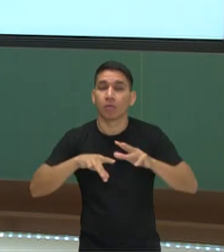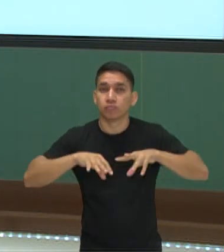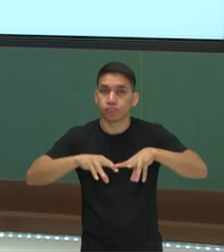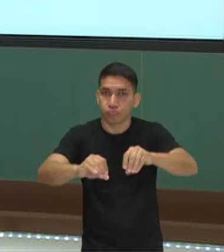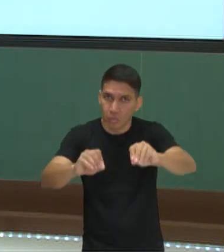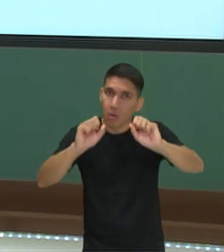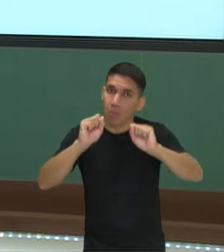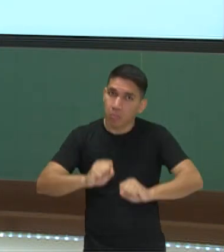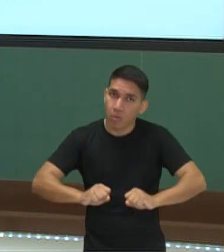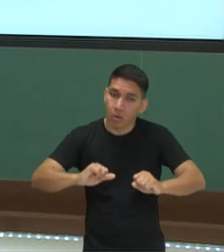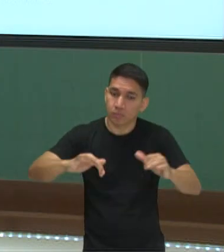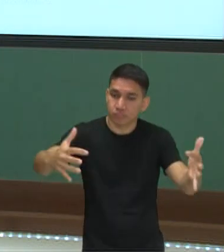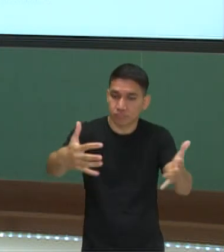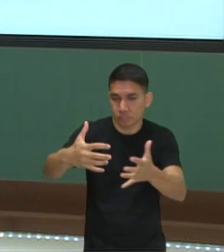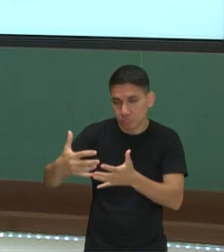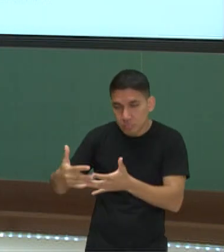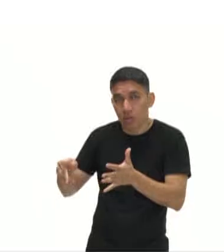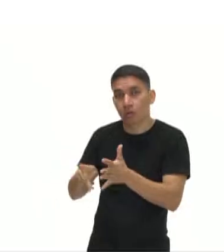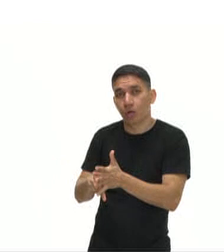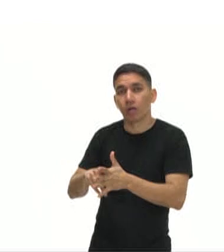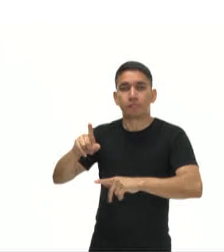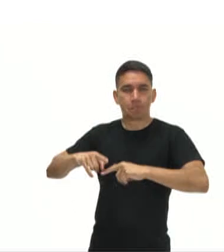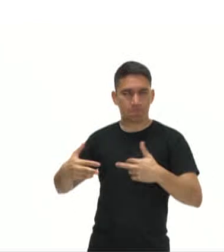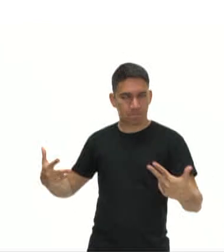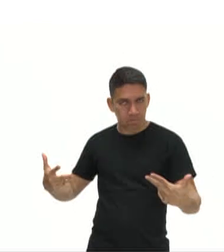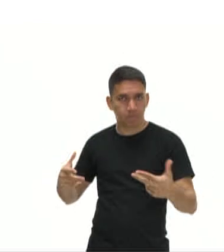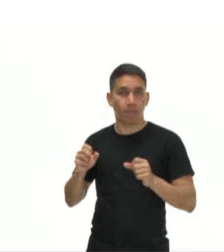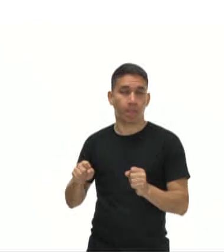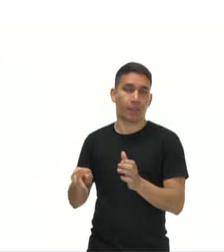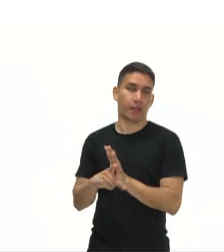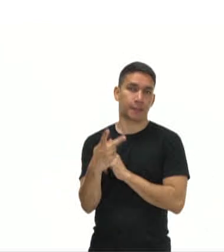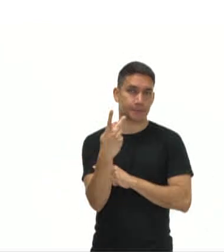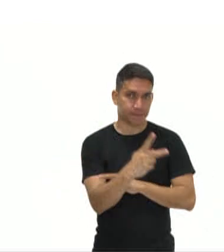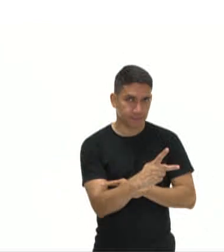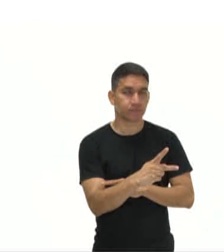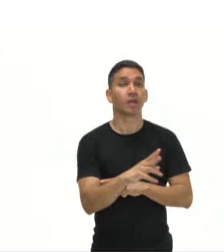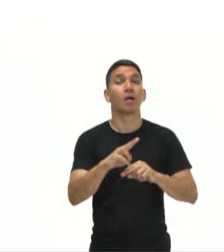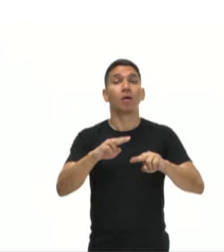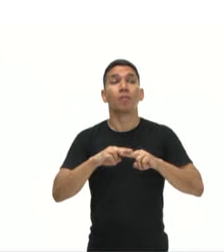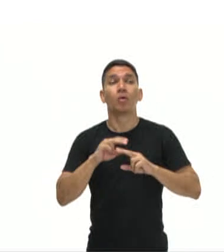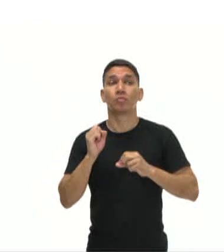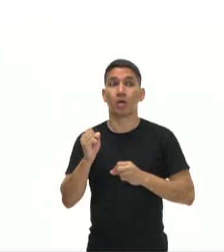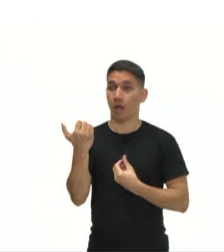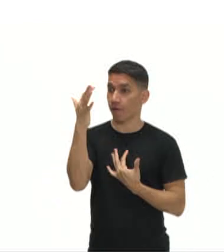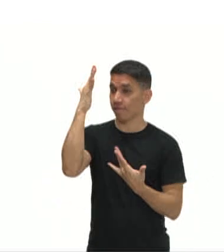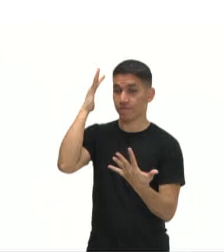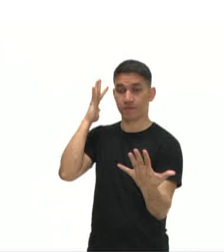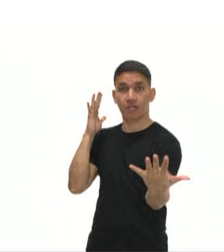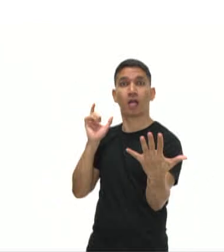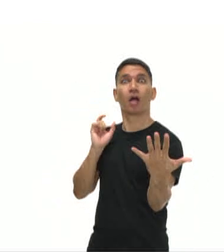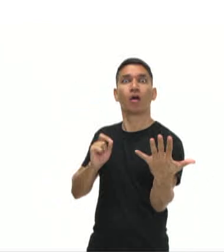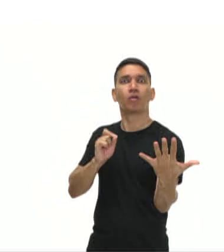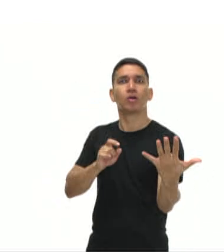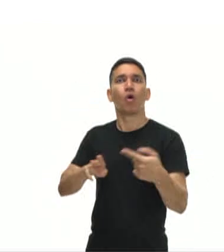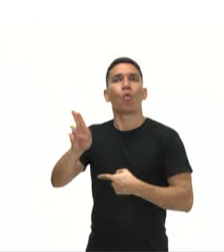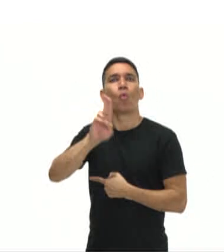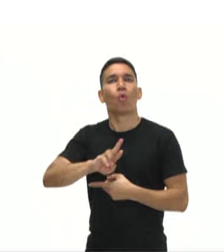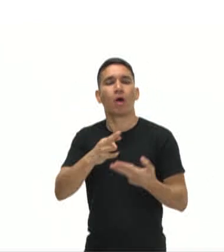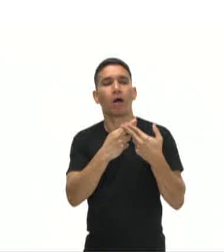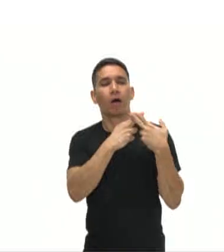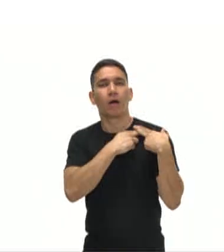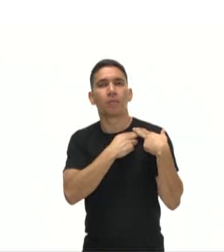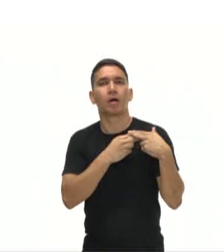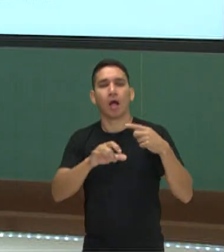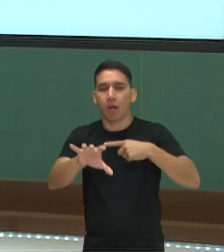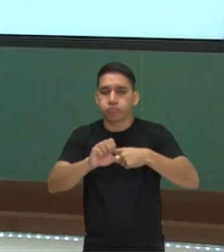que pode vir dele. A vegetação, então, é responsável pela circulação de nutrientes e da